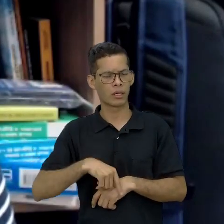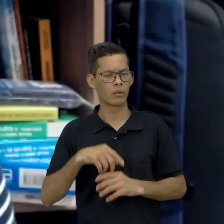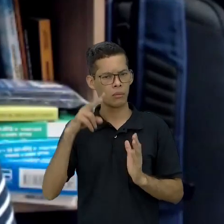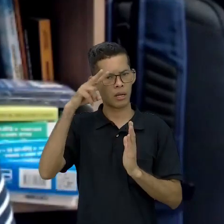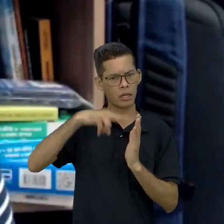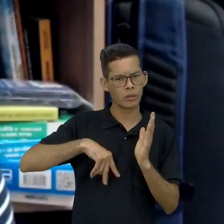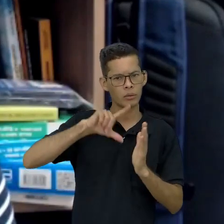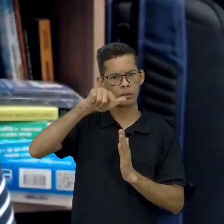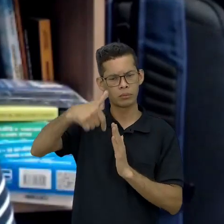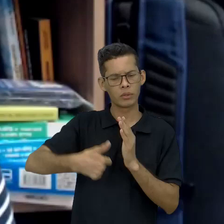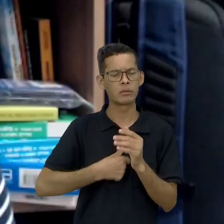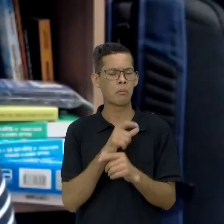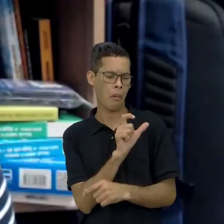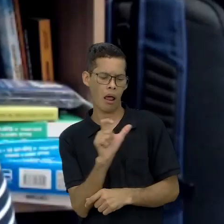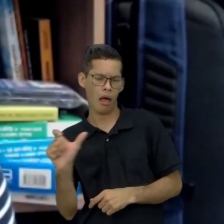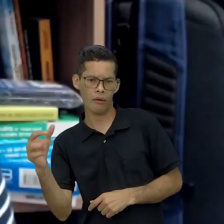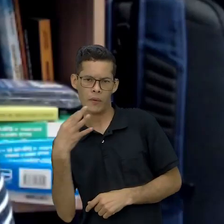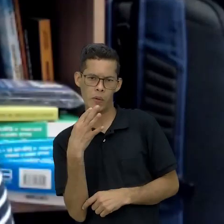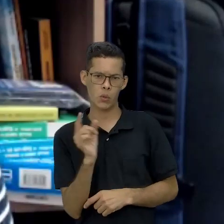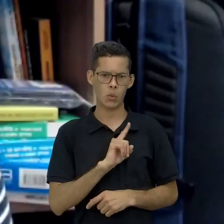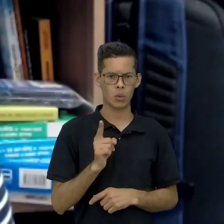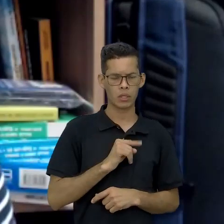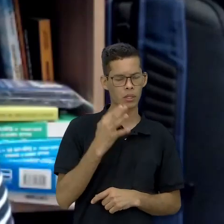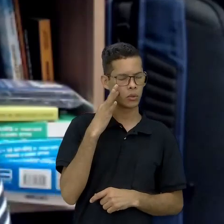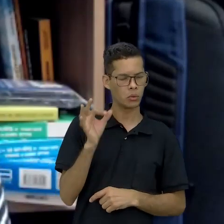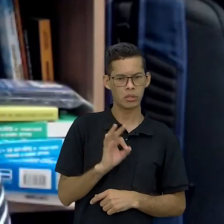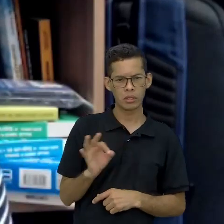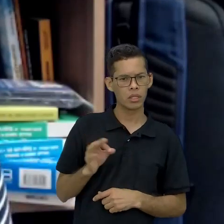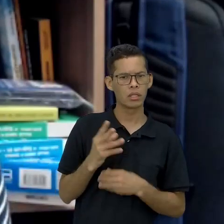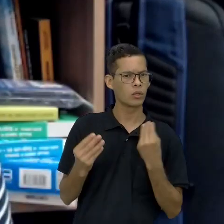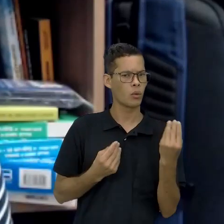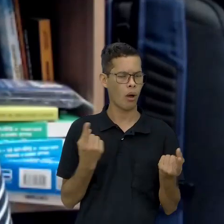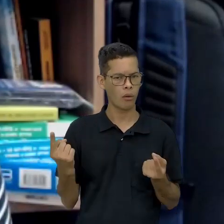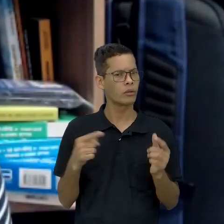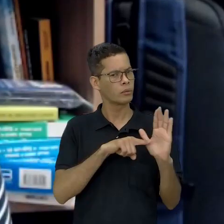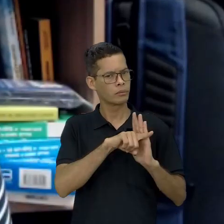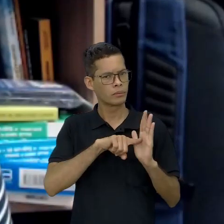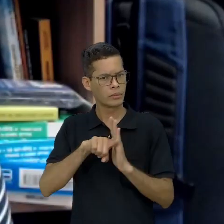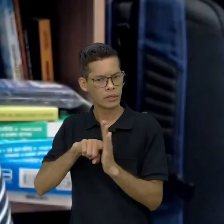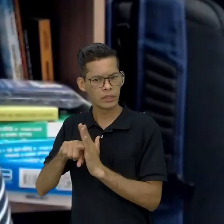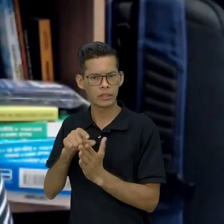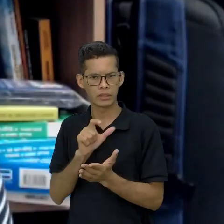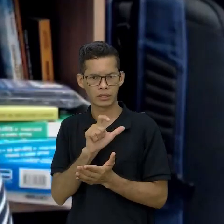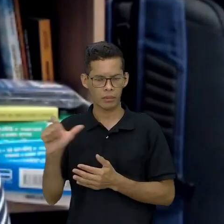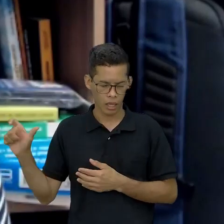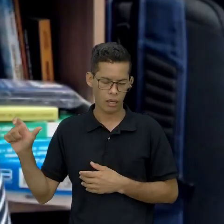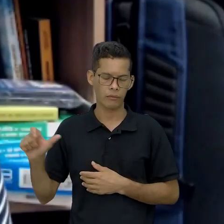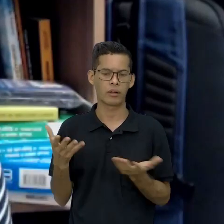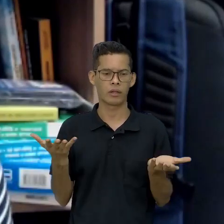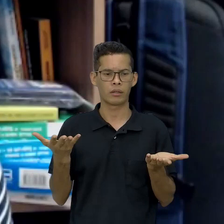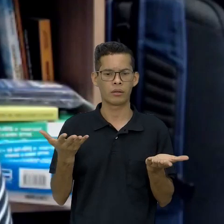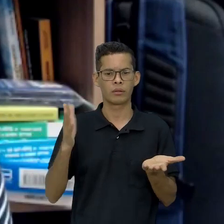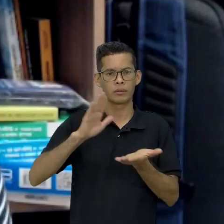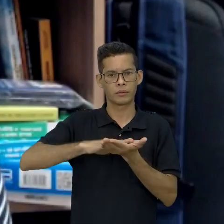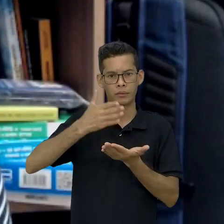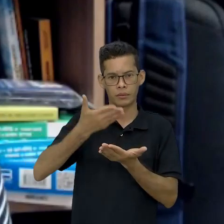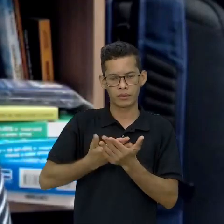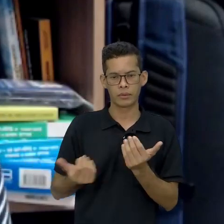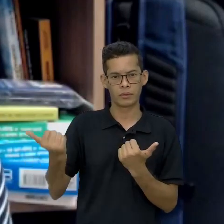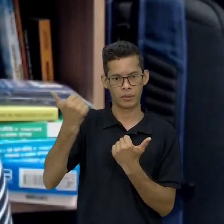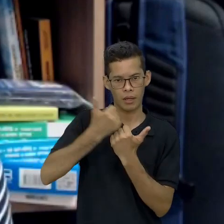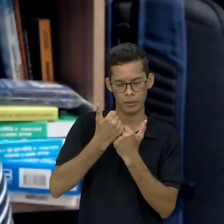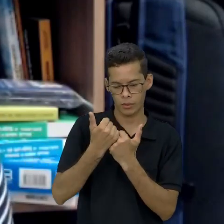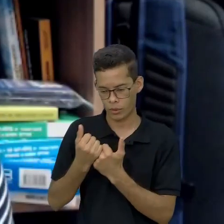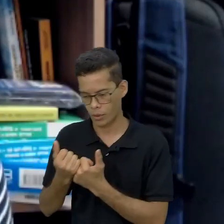as palavras que ele não compreende, né, pesquisar essas palavras com um dicionário ou online